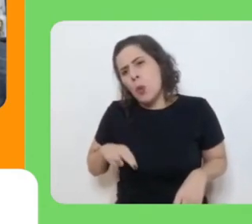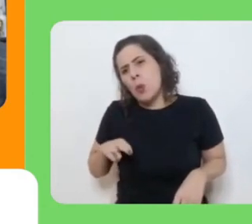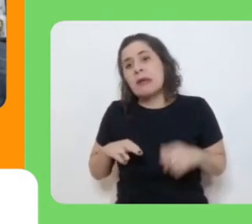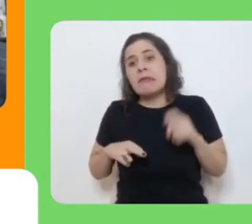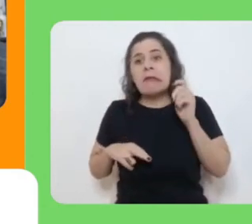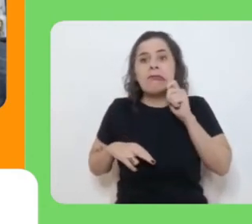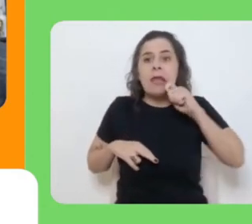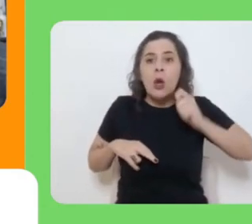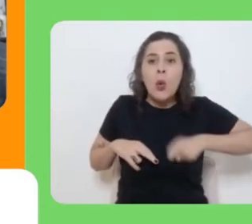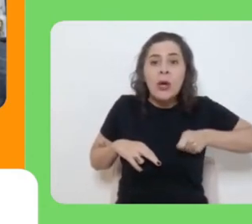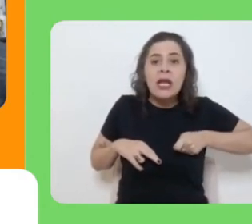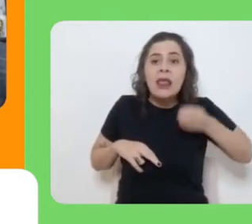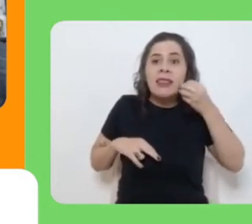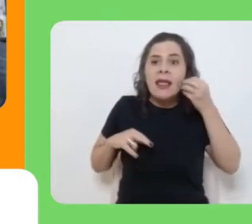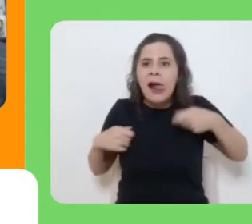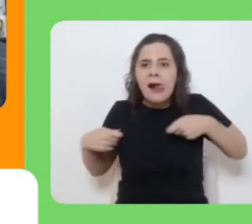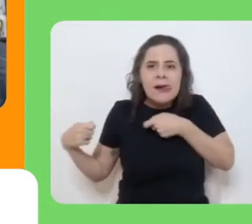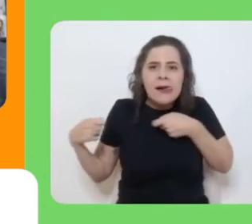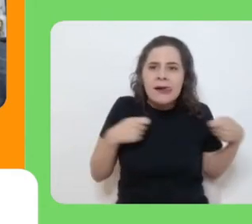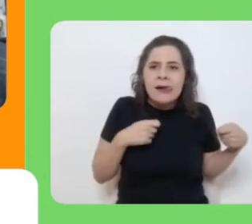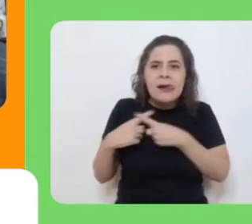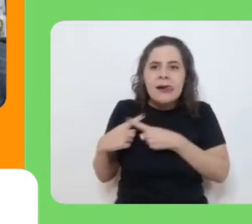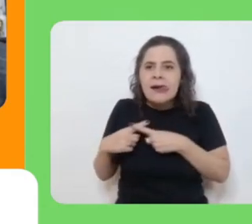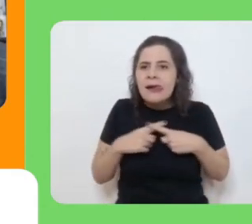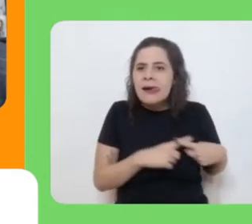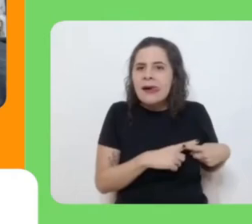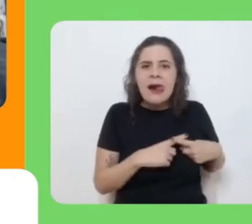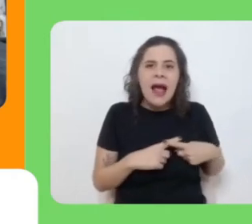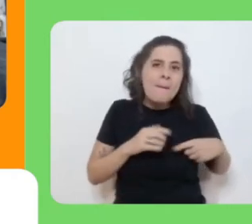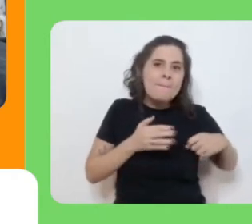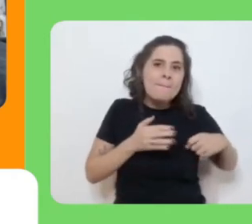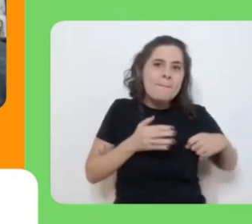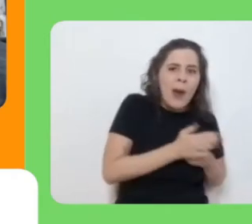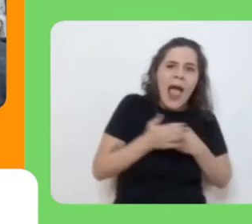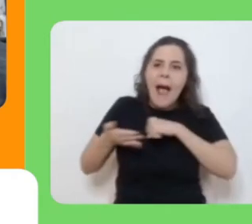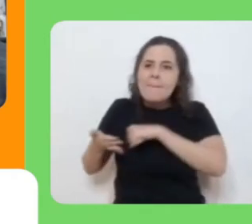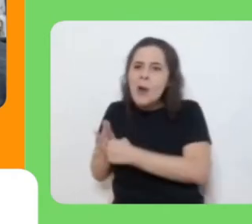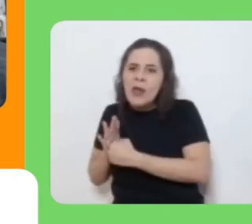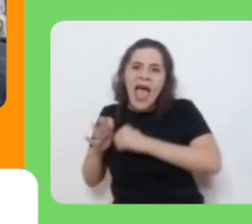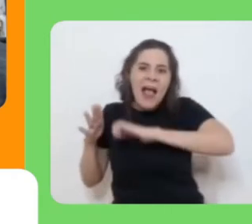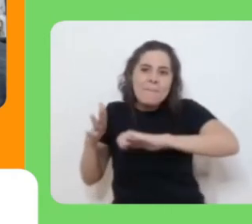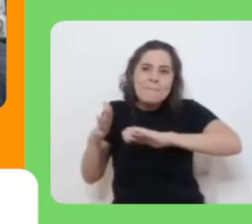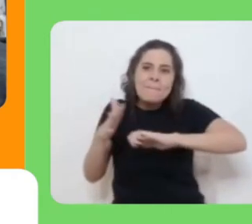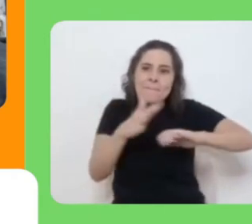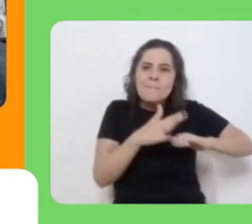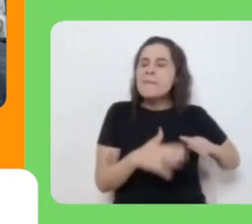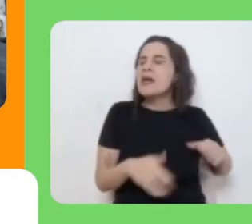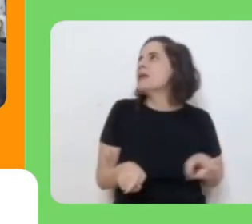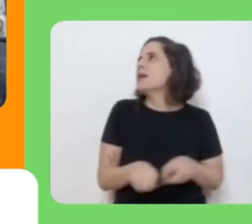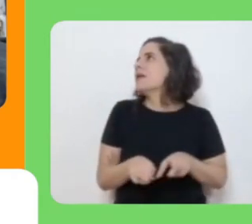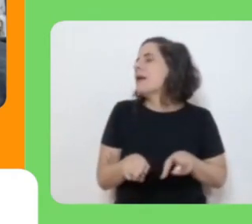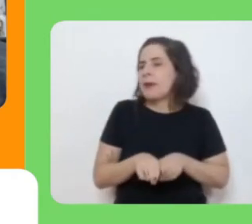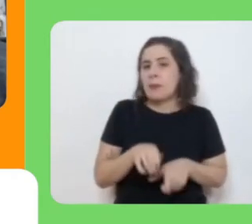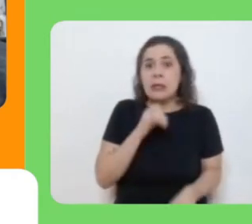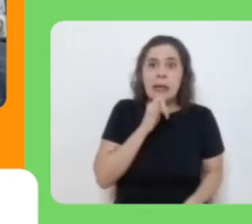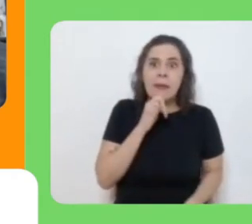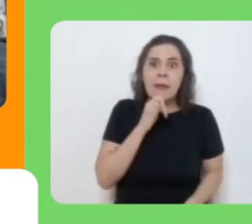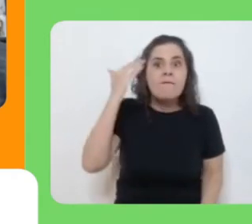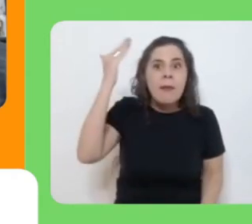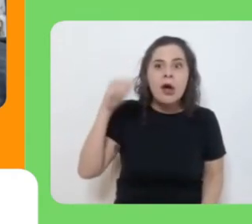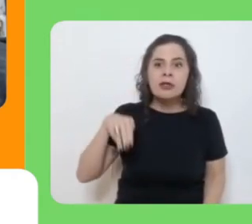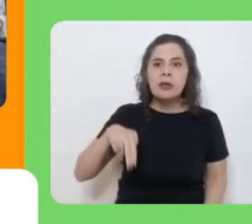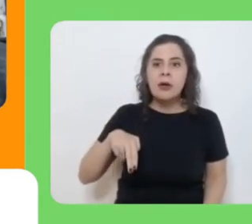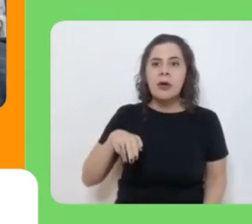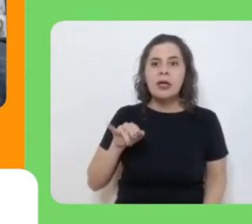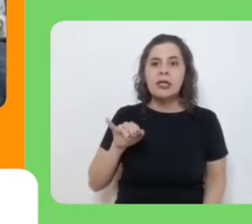Ucrânia e o Putin sendo bloqueado em várias empresas, inclusive as Nintendos, as Microsofts da